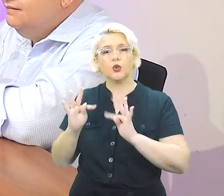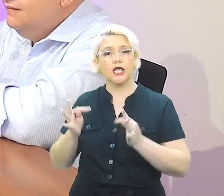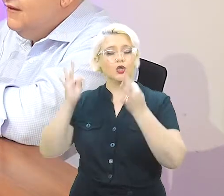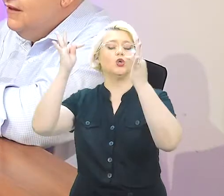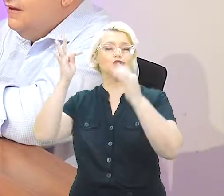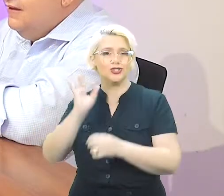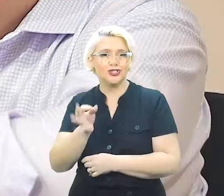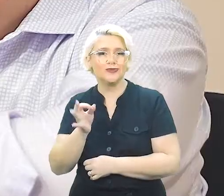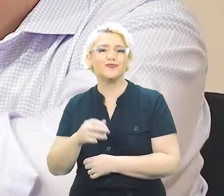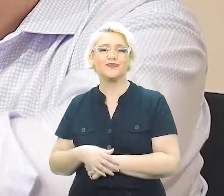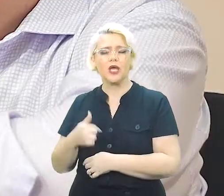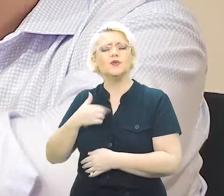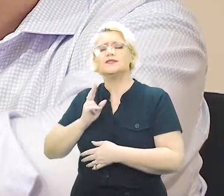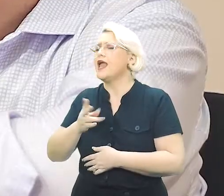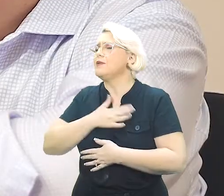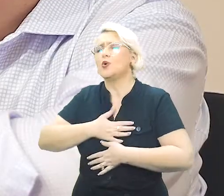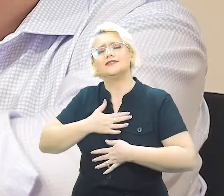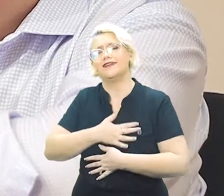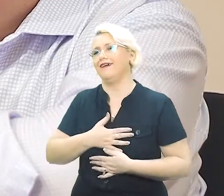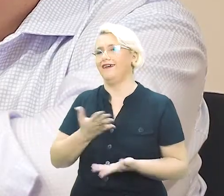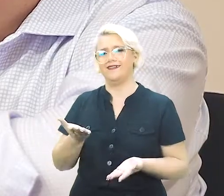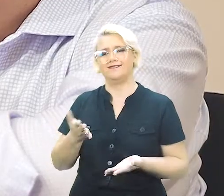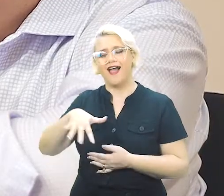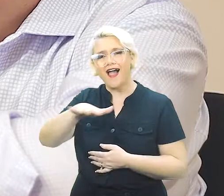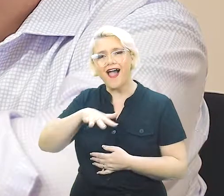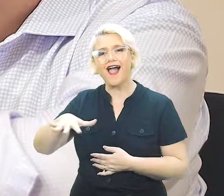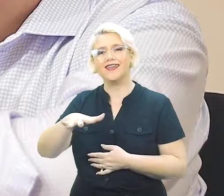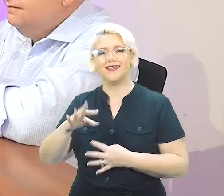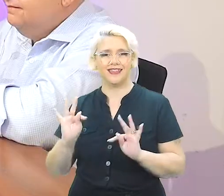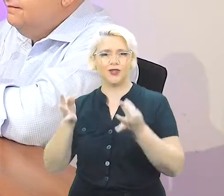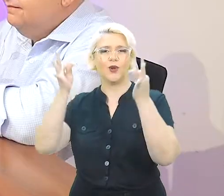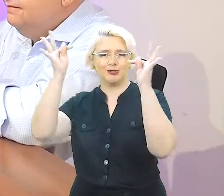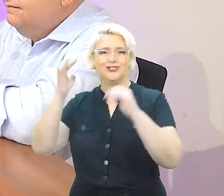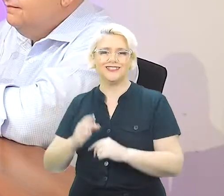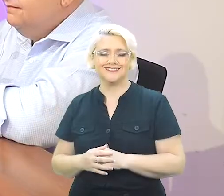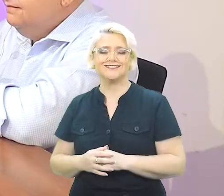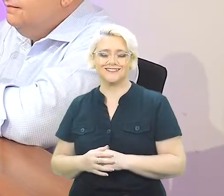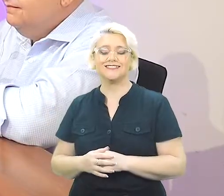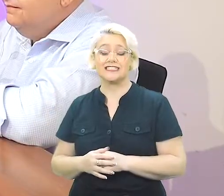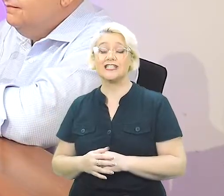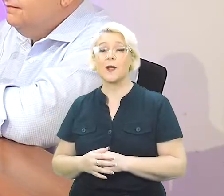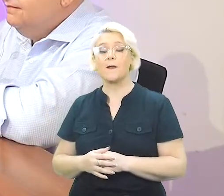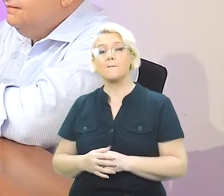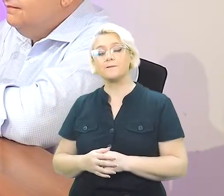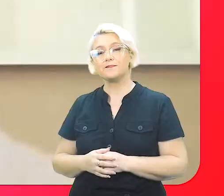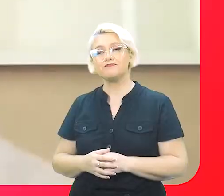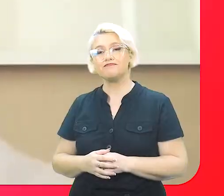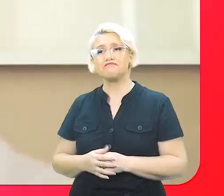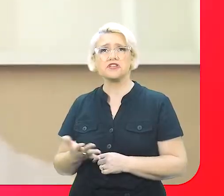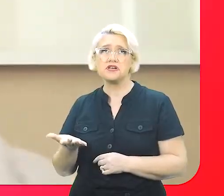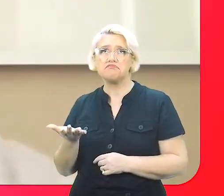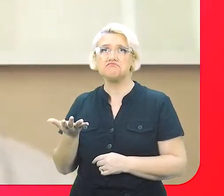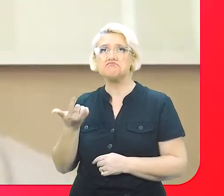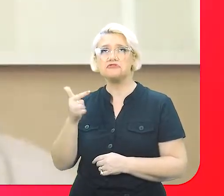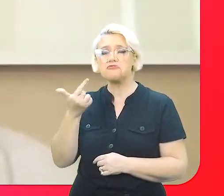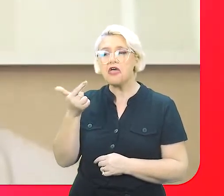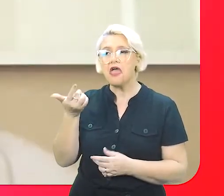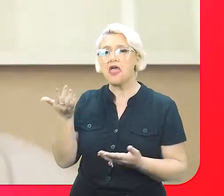né? Eu sempre gostei da tecnologia e eu não